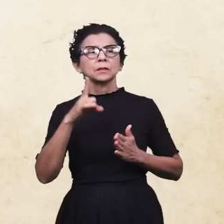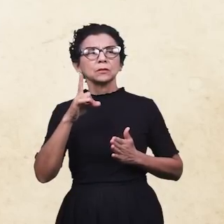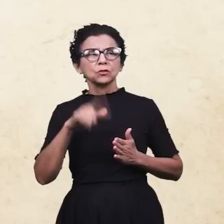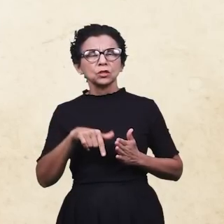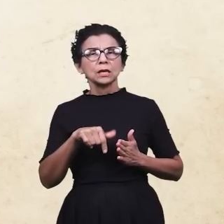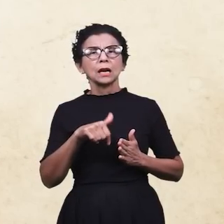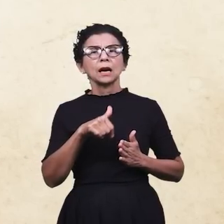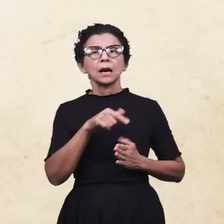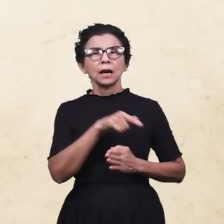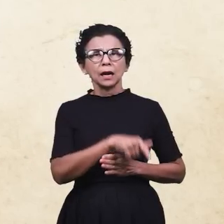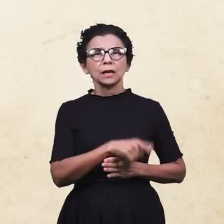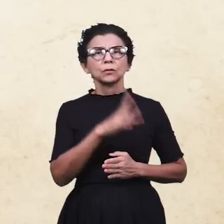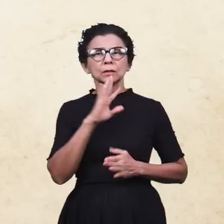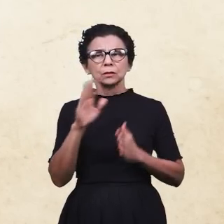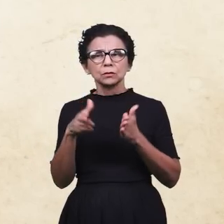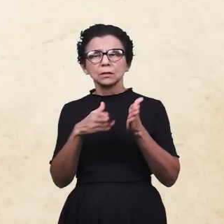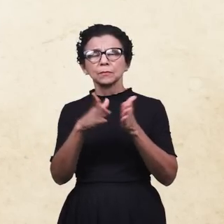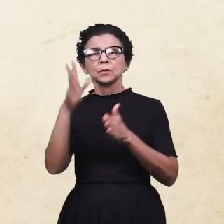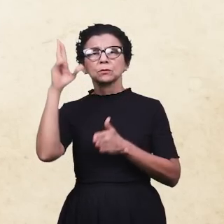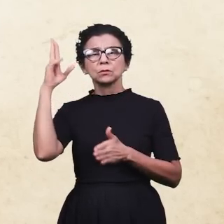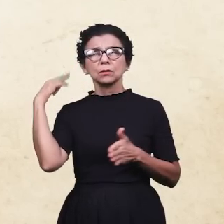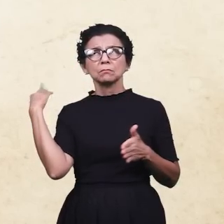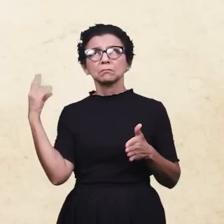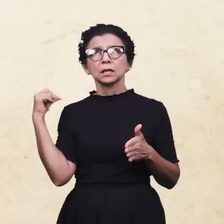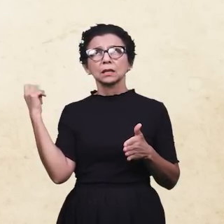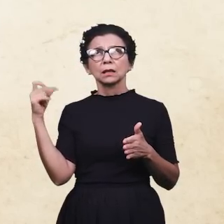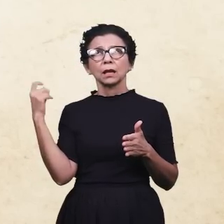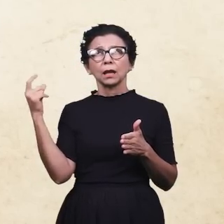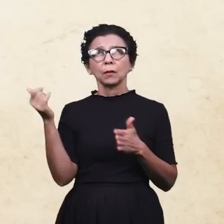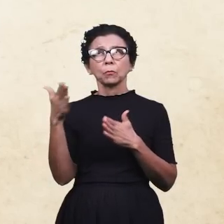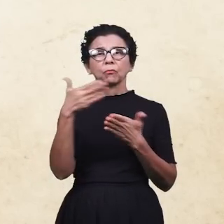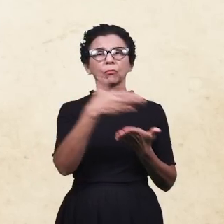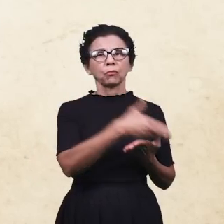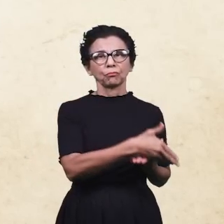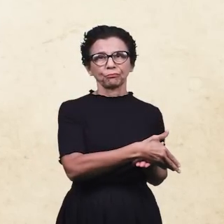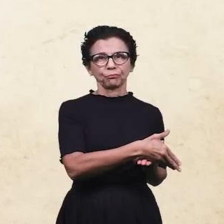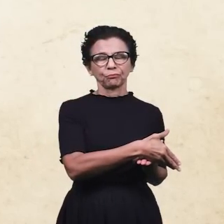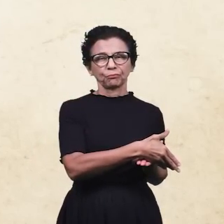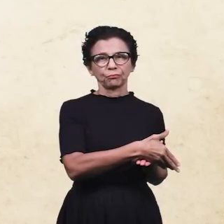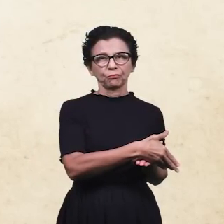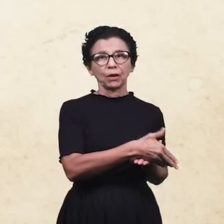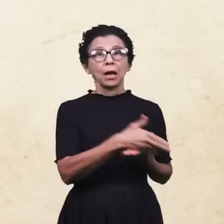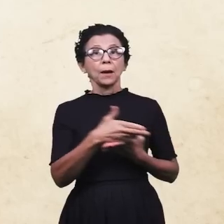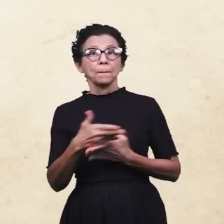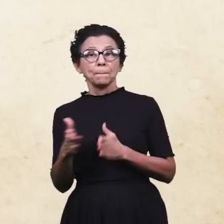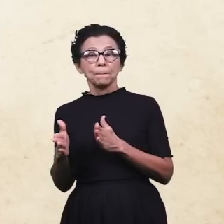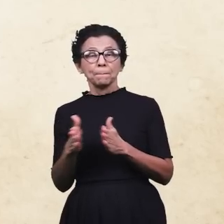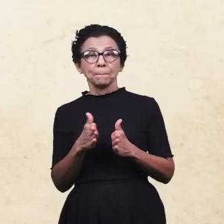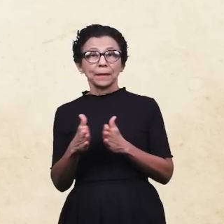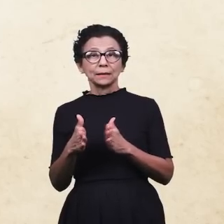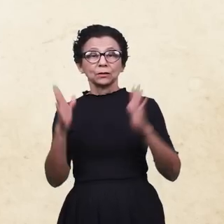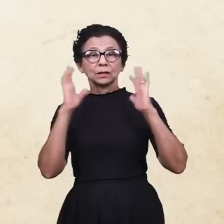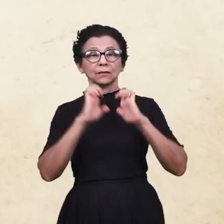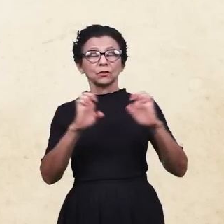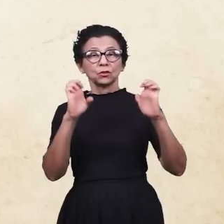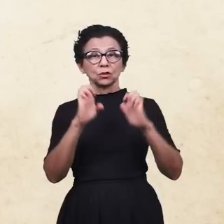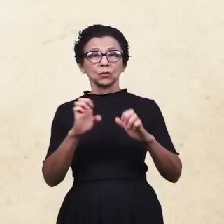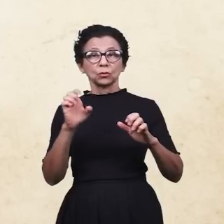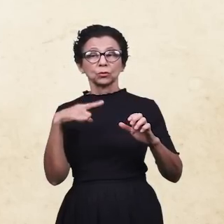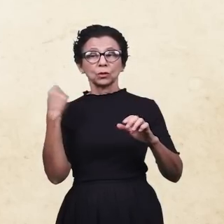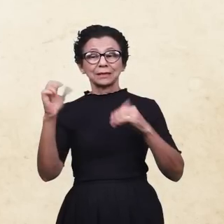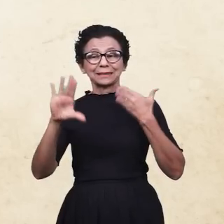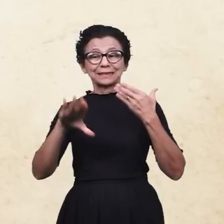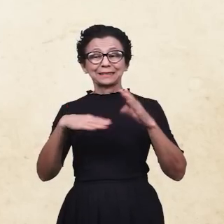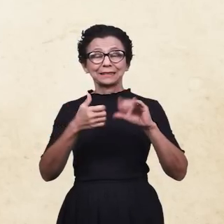foi ensinado nos caminhos do Senhor, mas pelo passar do tempo ele acabou se desviando. Mas no meio da evangelização, quando